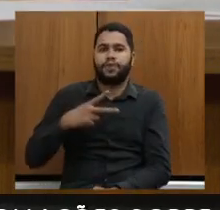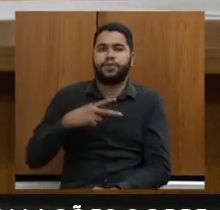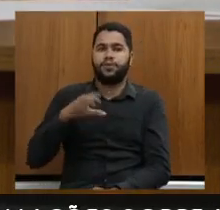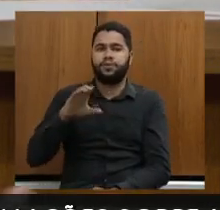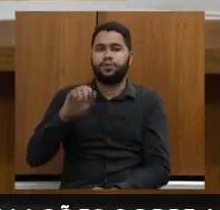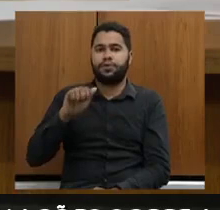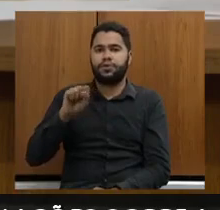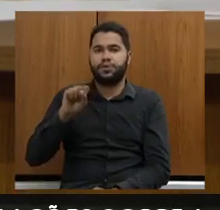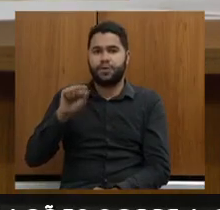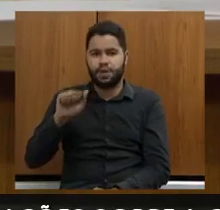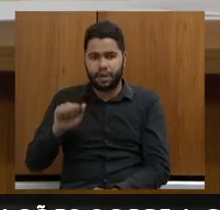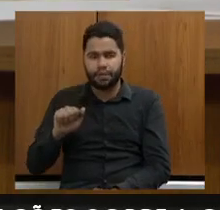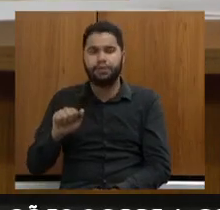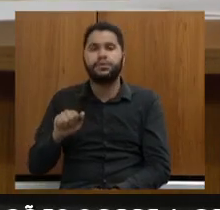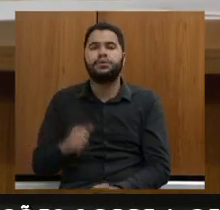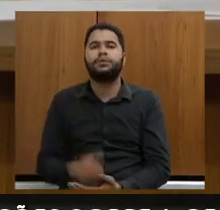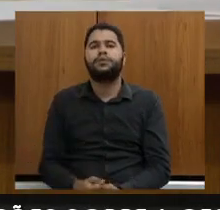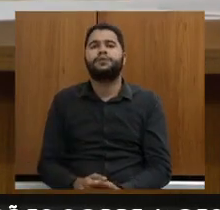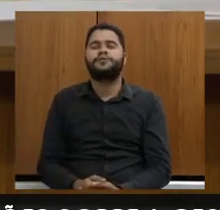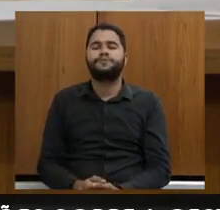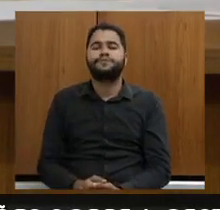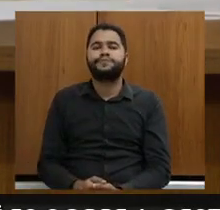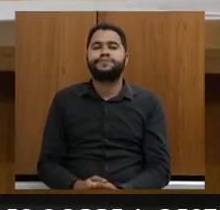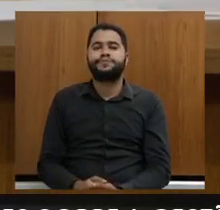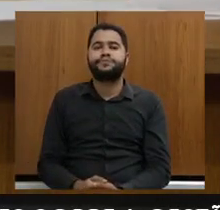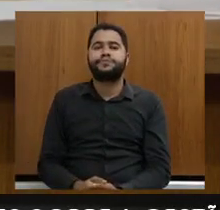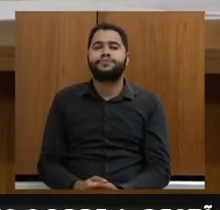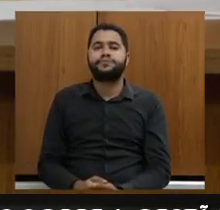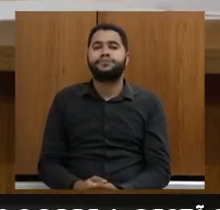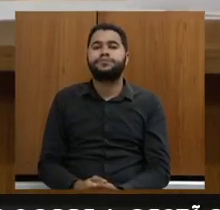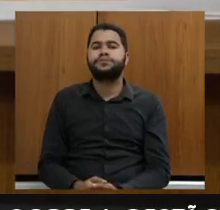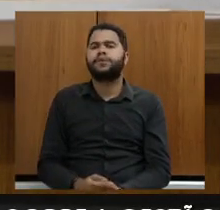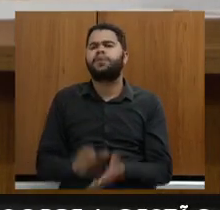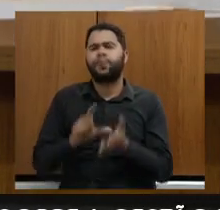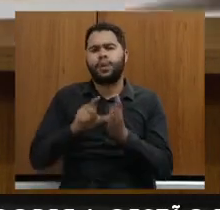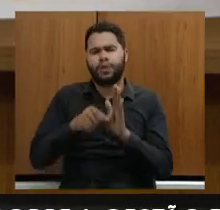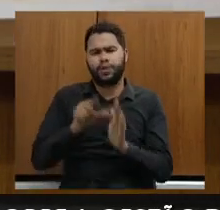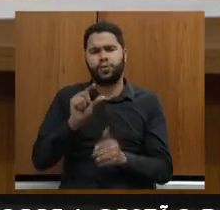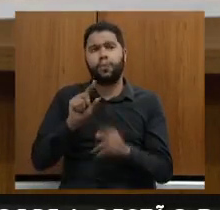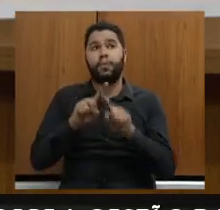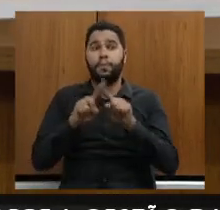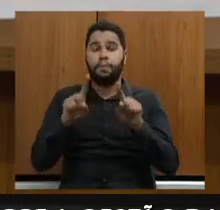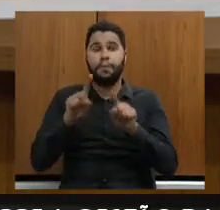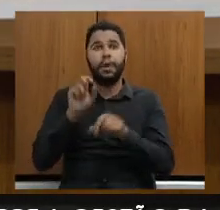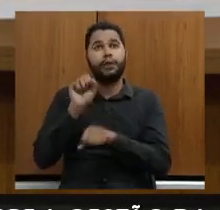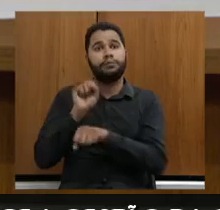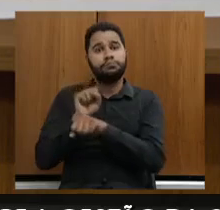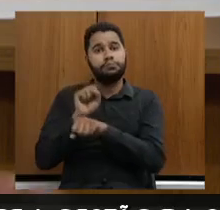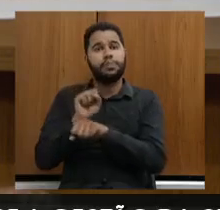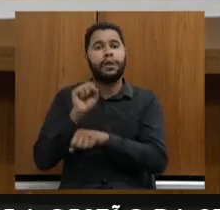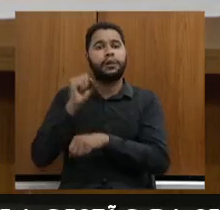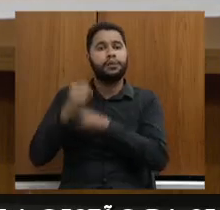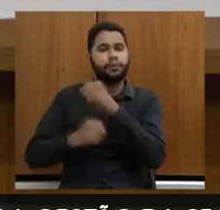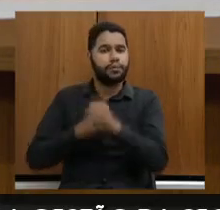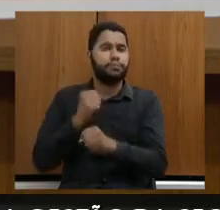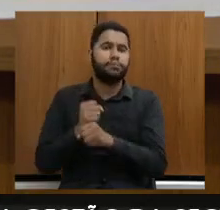está caminhando um pequeno atraso aí gente espera que o ano que vem isso aconteça mas também